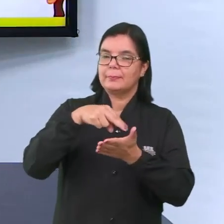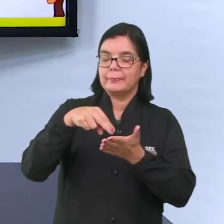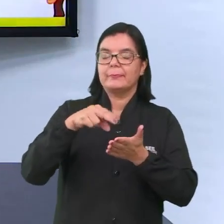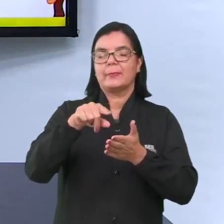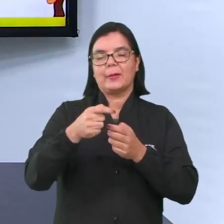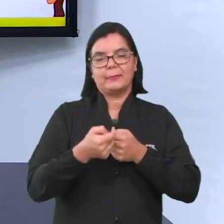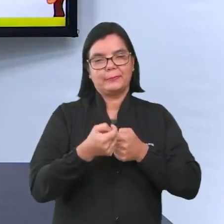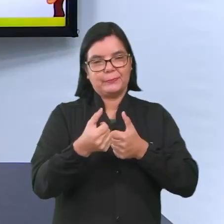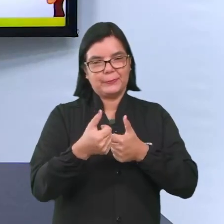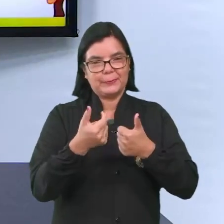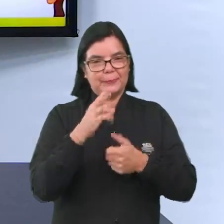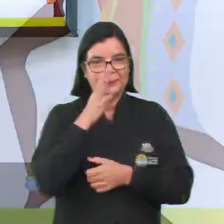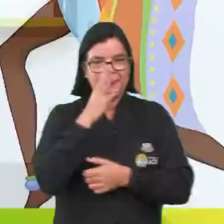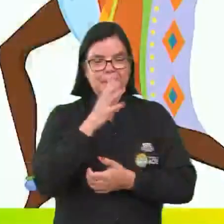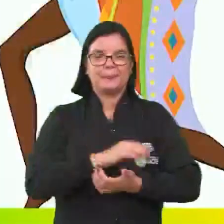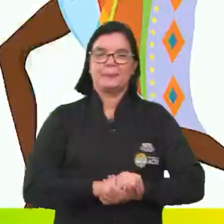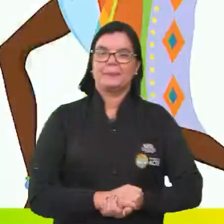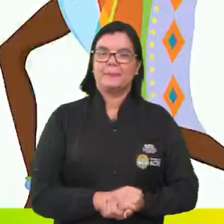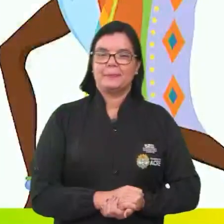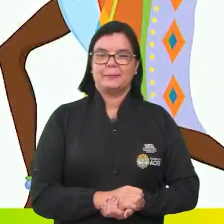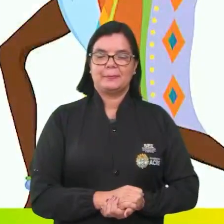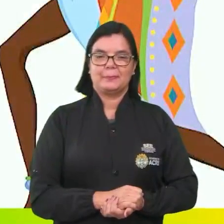fica a dica. Assiste aí.